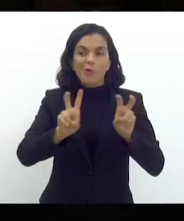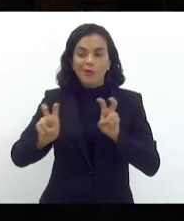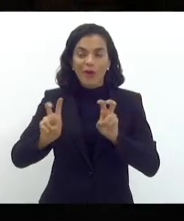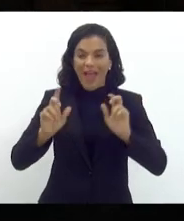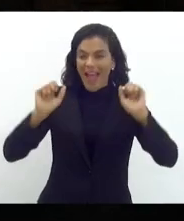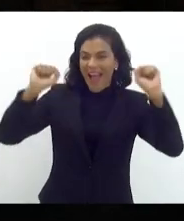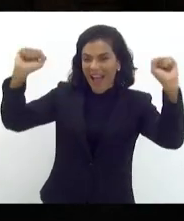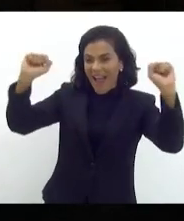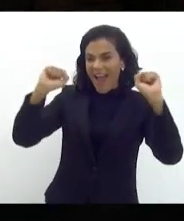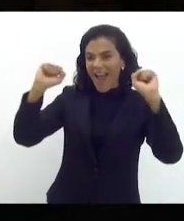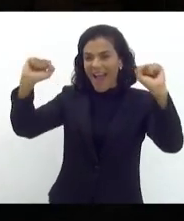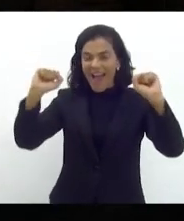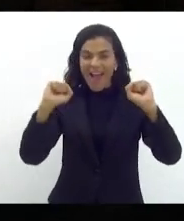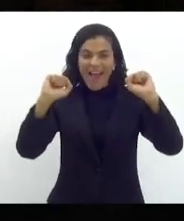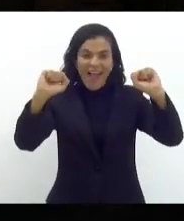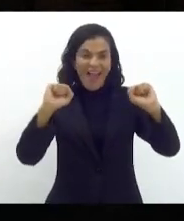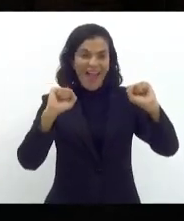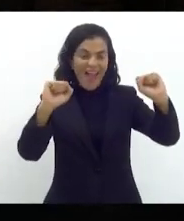comemoração